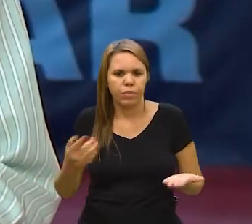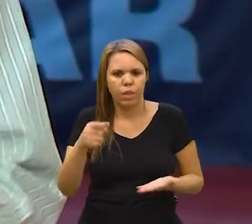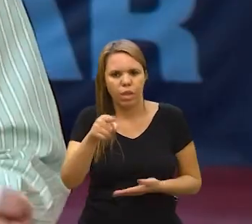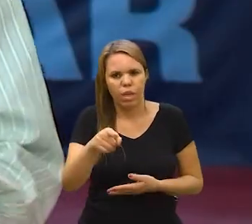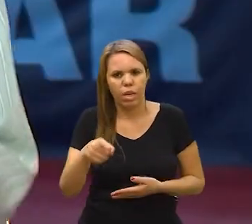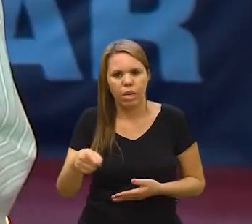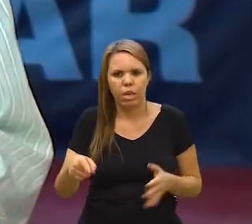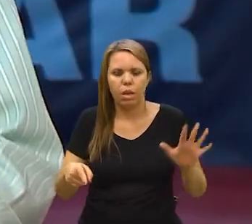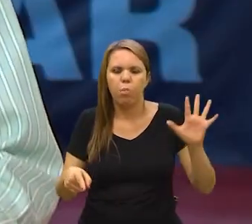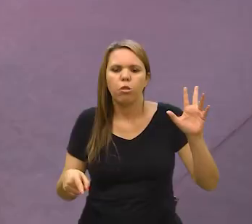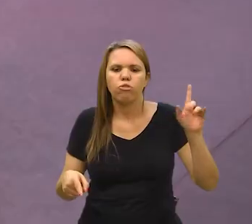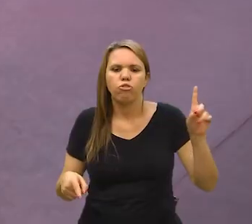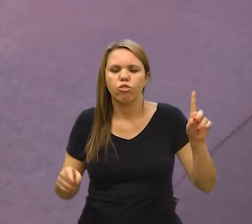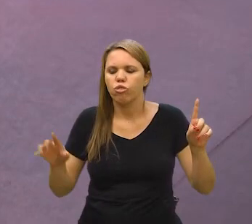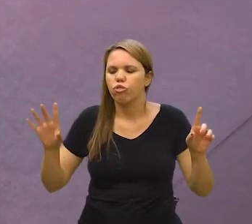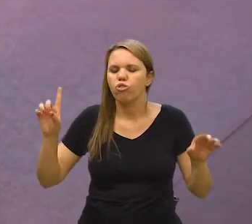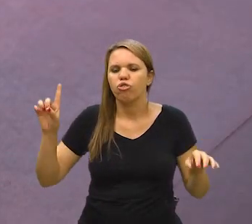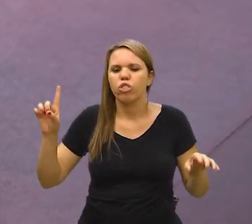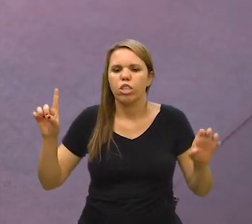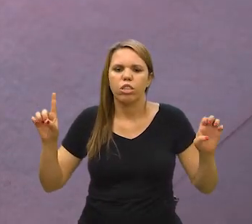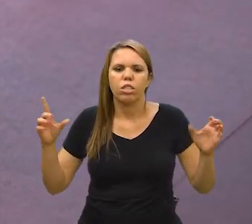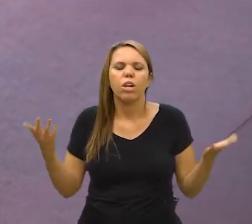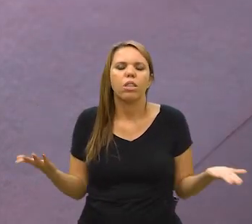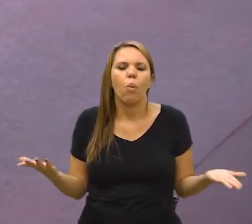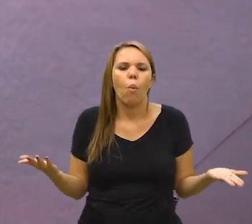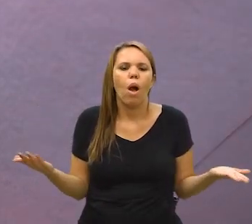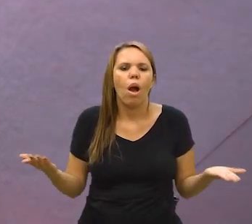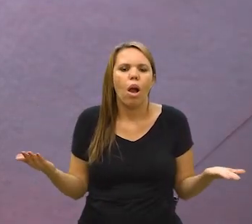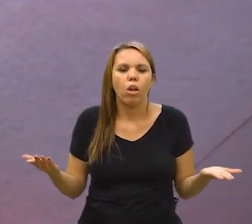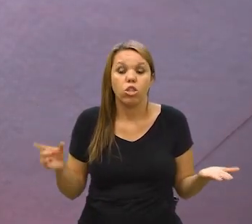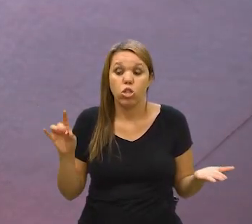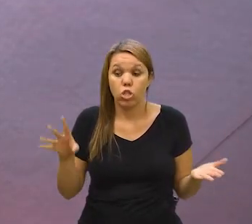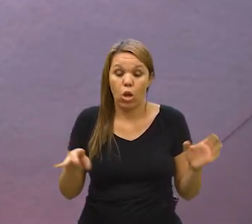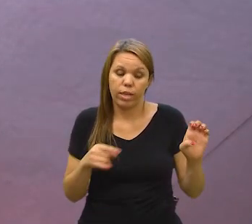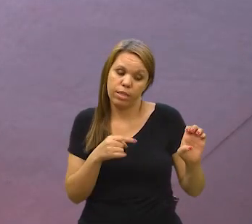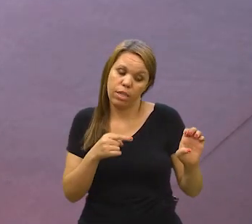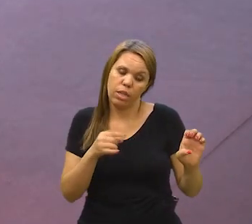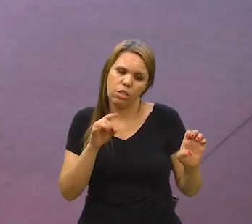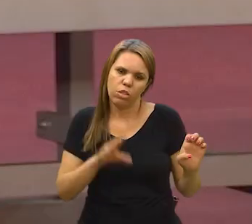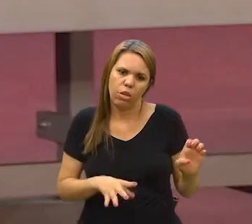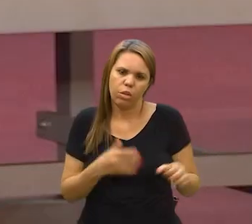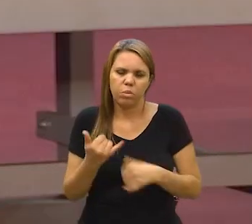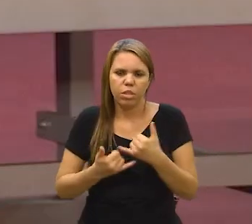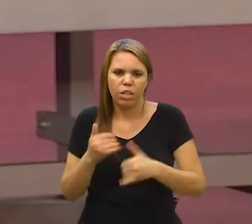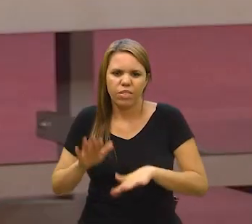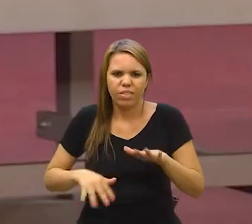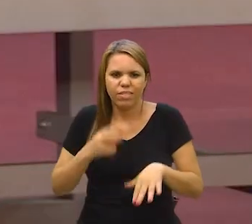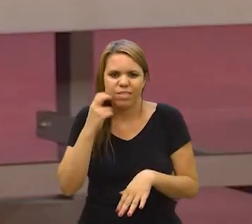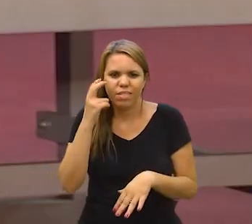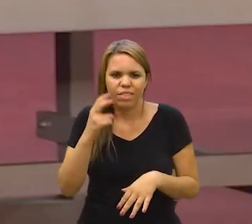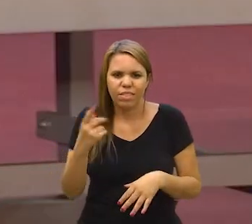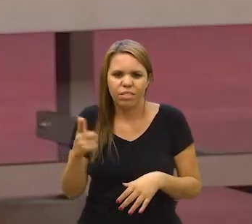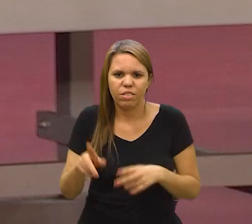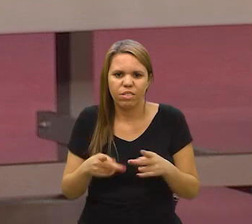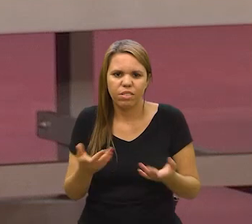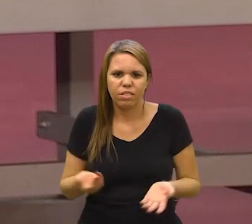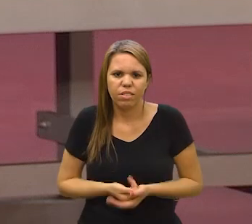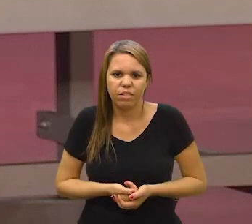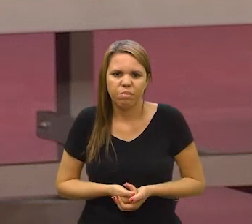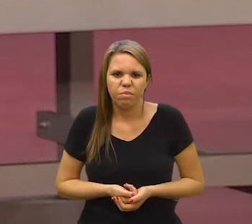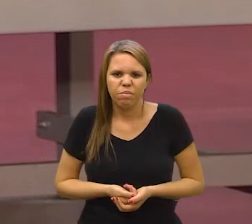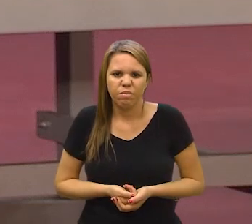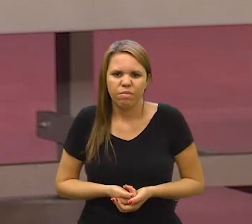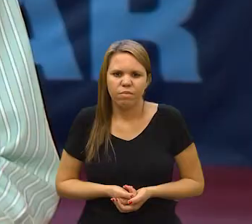joga com a mão direita ou com a mão esquerda? Com a esquerda, a direitinha, só de vez em quando brincando no treino, mas aí eu passo vergonha com os outros. Tá.